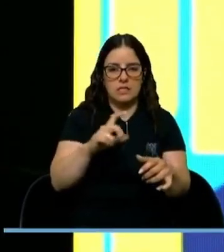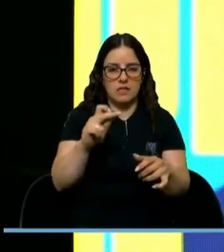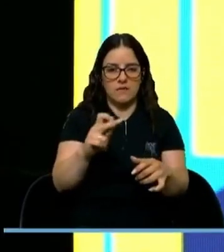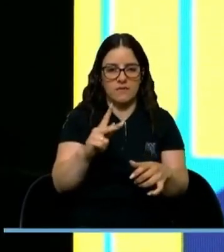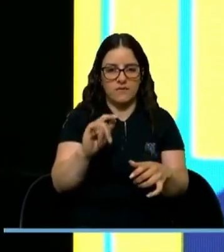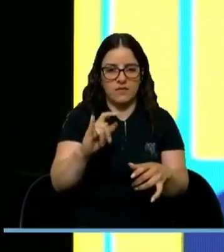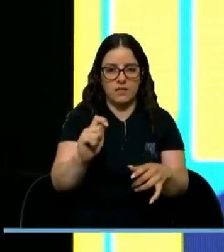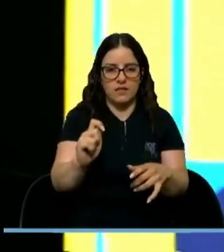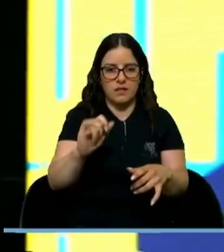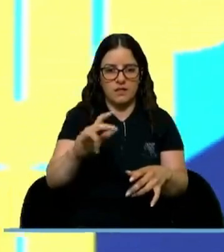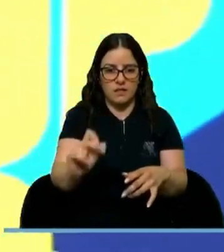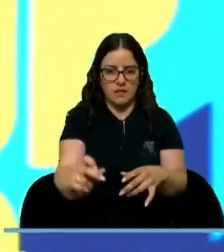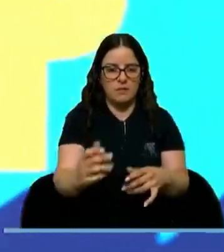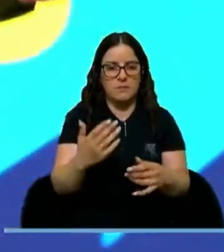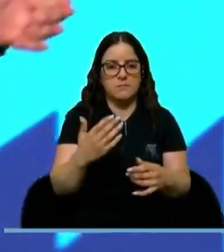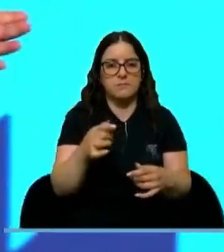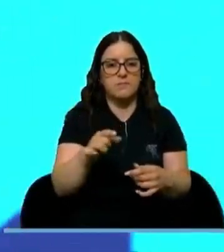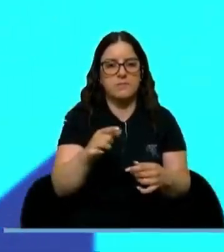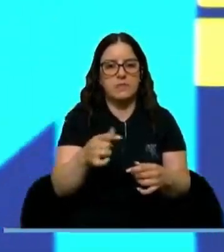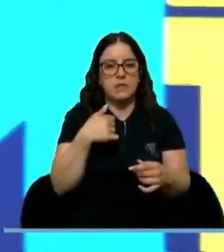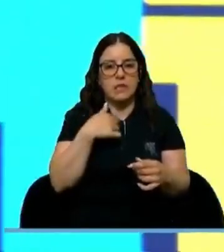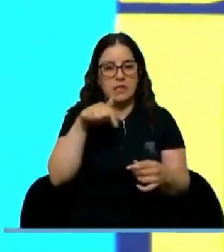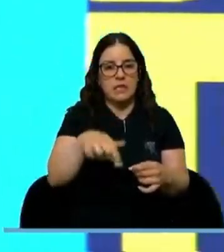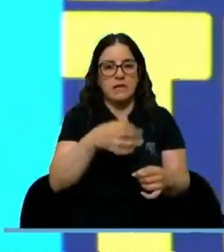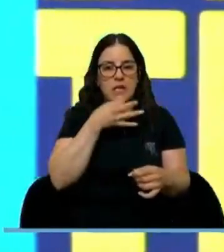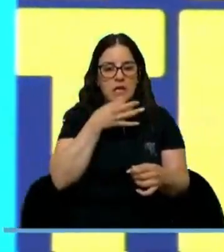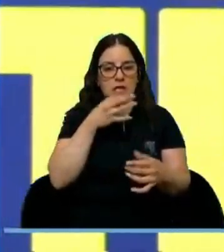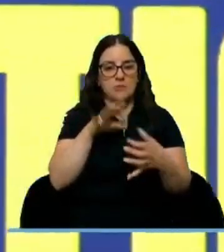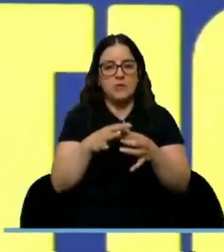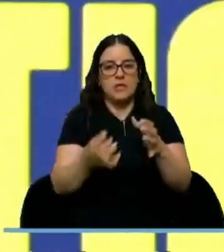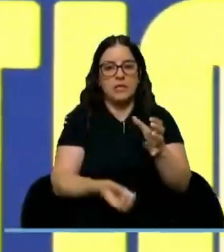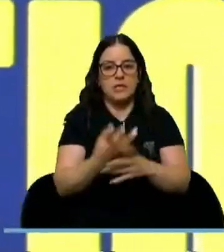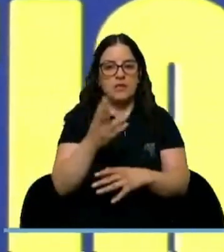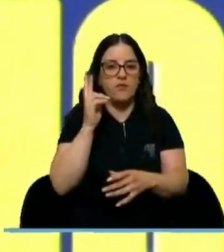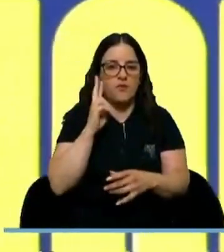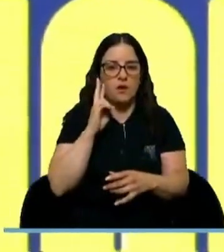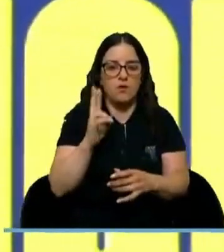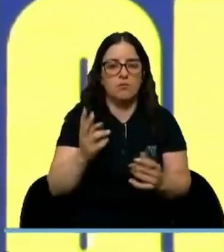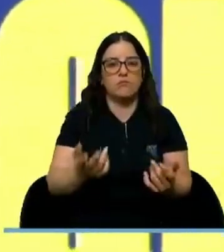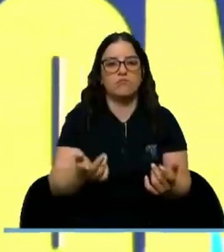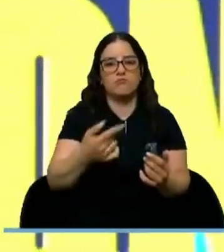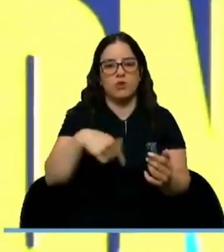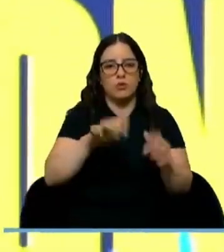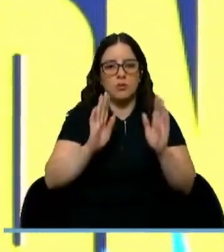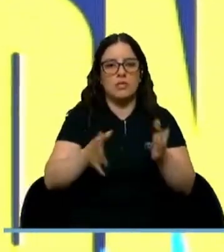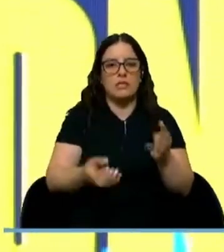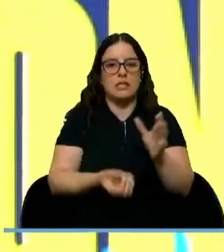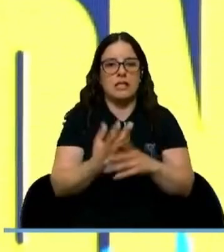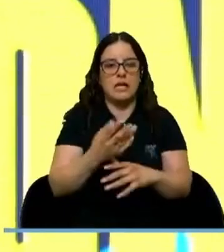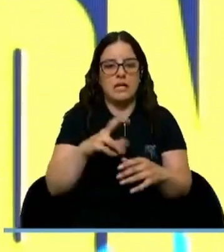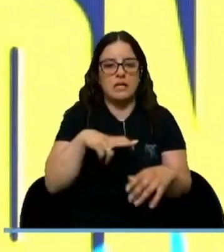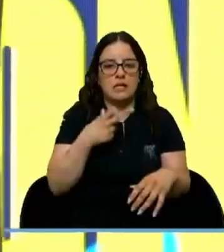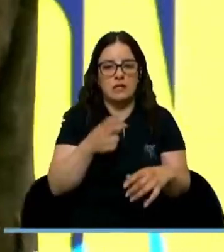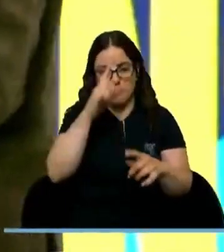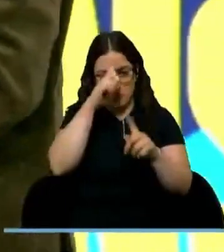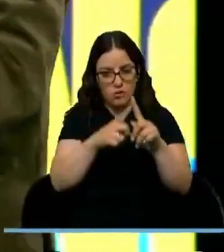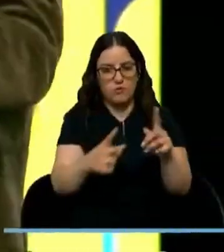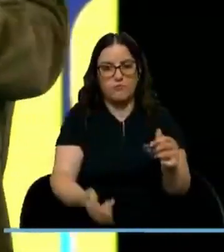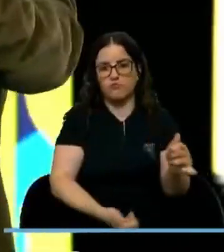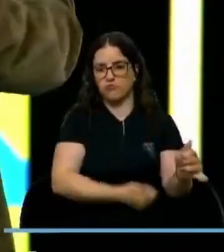aqui para vos falar da criação de valor, como acabou de falar o Pedro Faustino. Nós temos que criar riqueza para ter sucesso. Ora